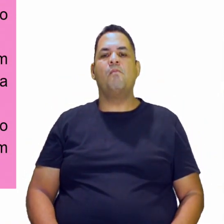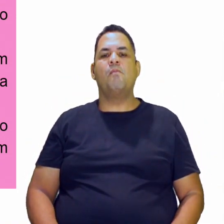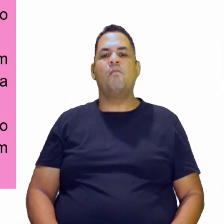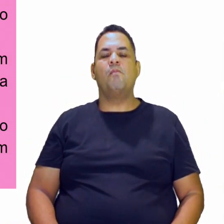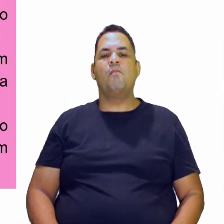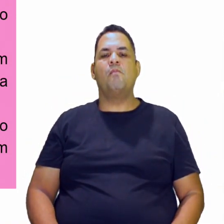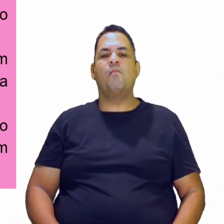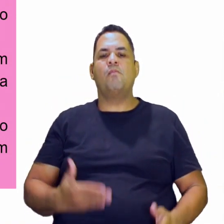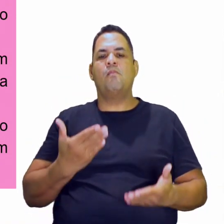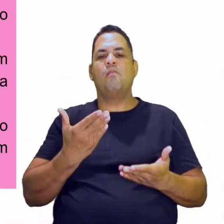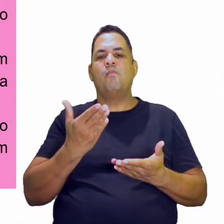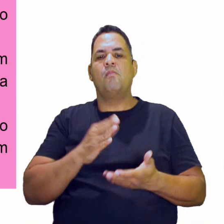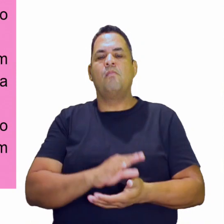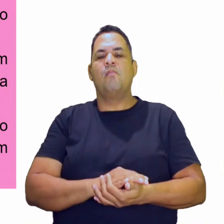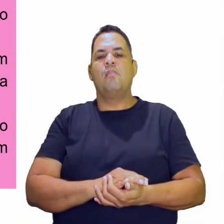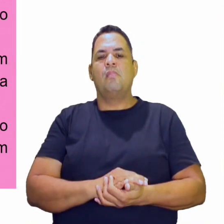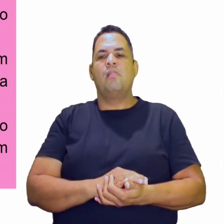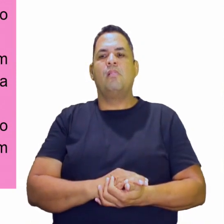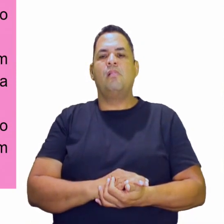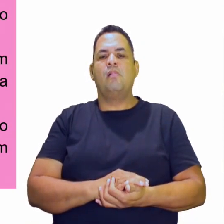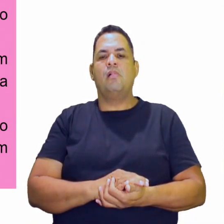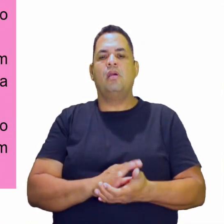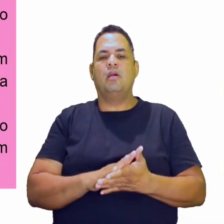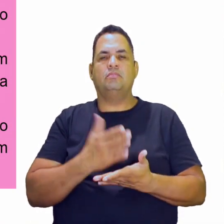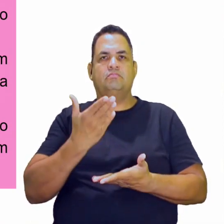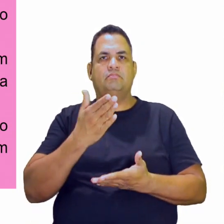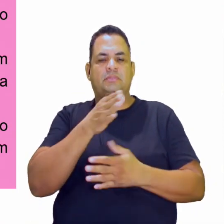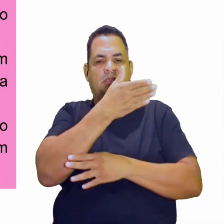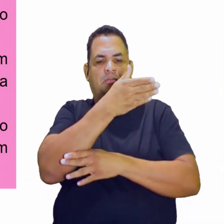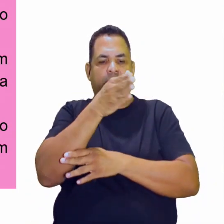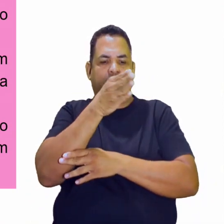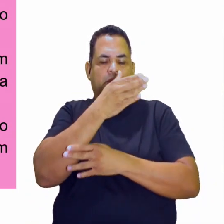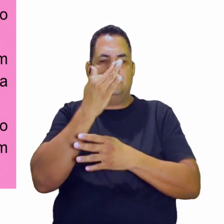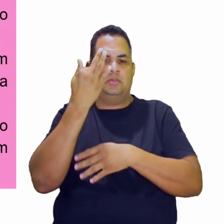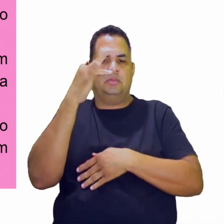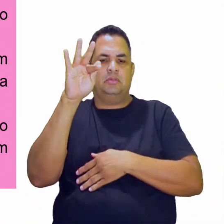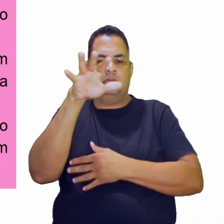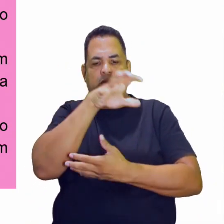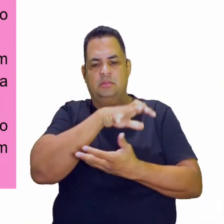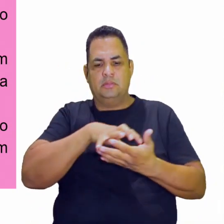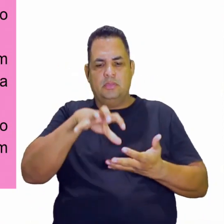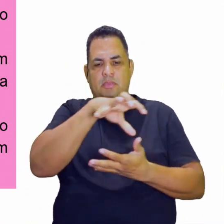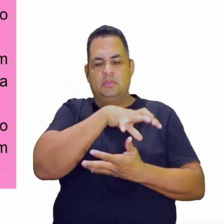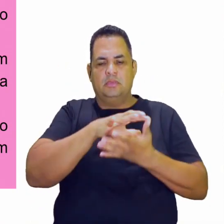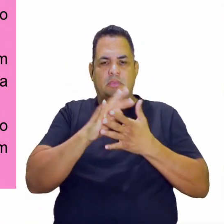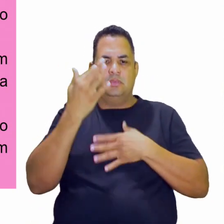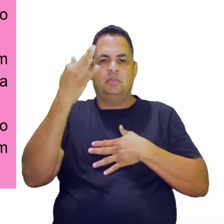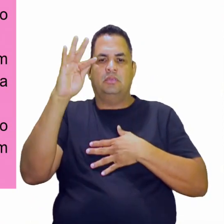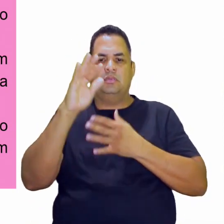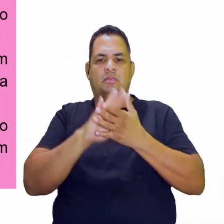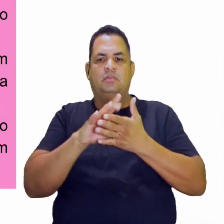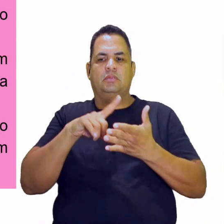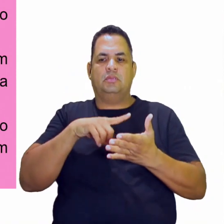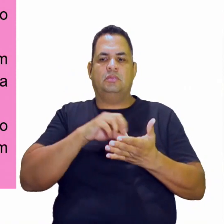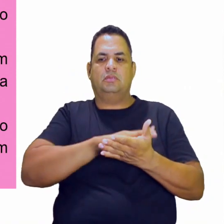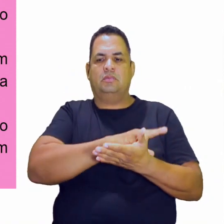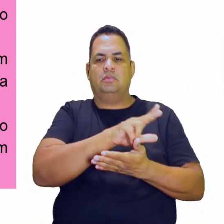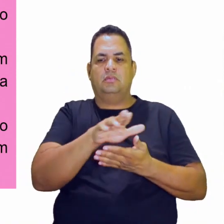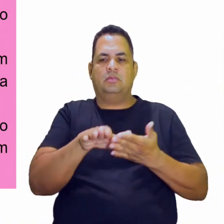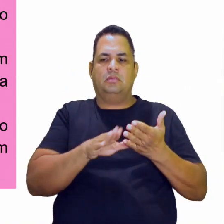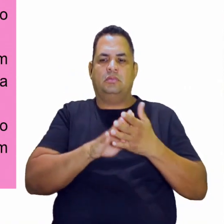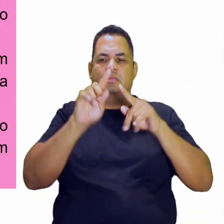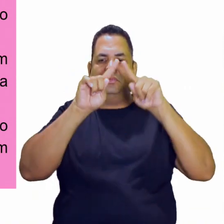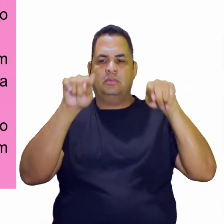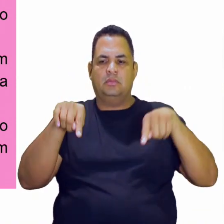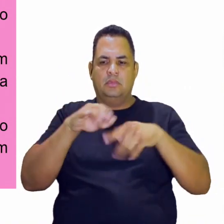aquela mulher com a bandeira francesa, né? Sobre, né, aquela Revolução Francesa. Enfim, tem vários quadros